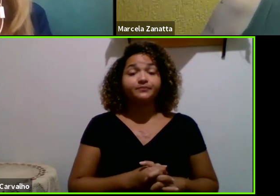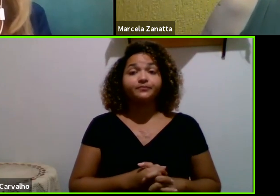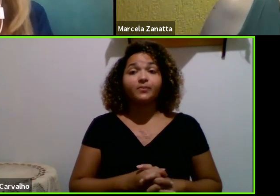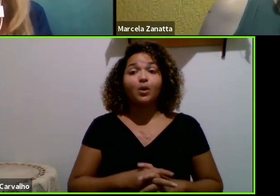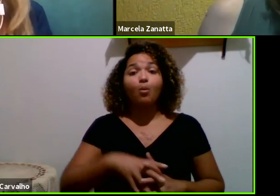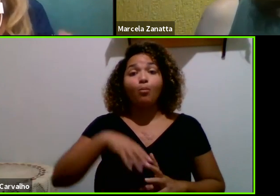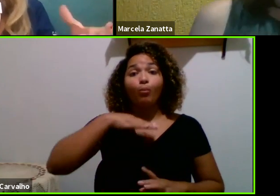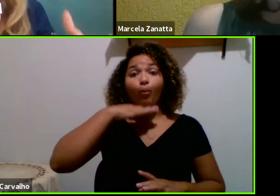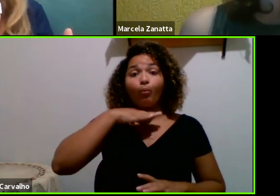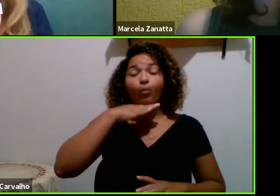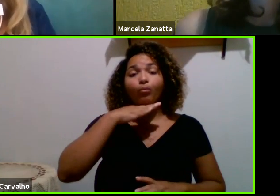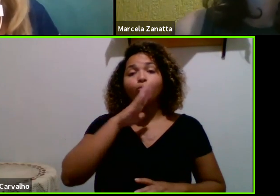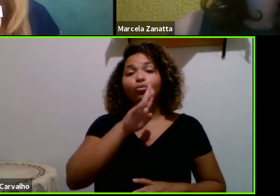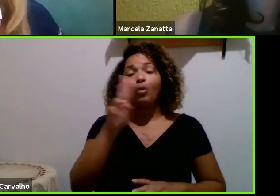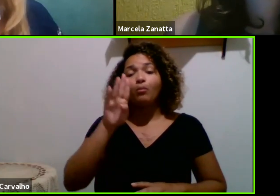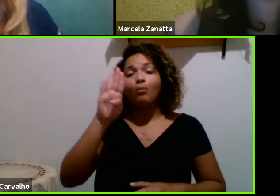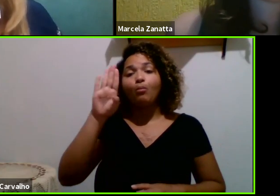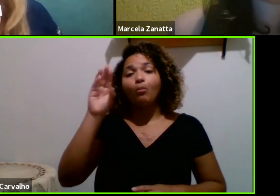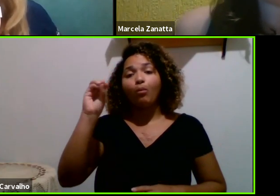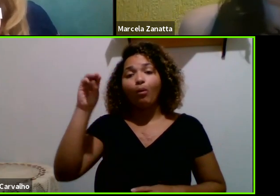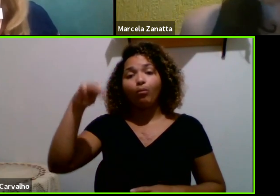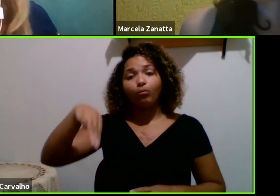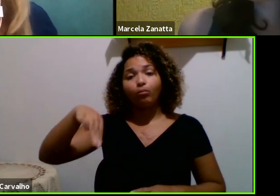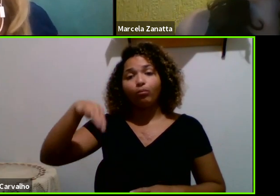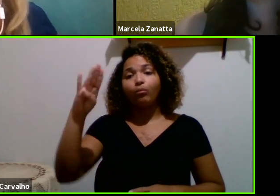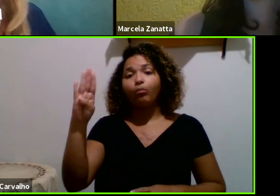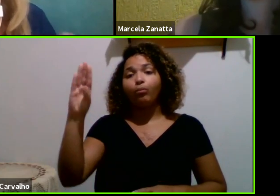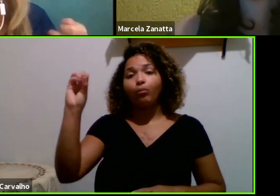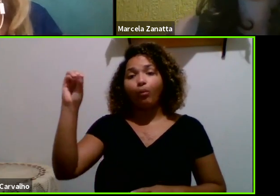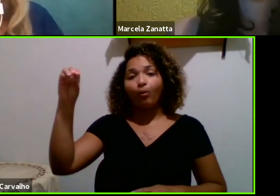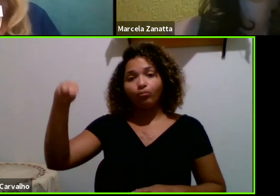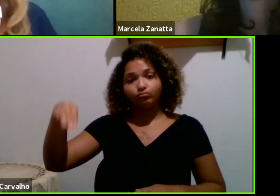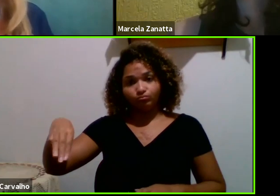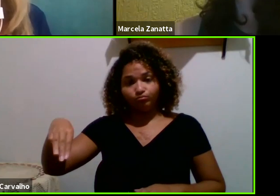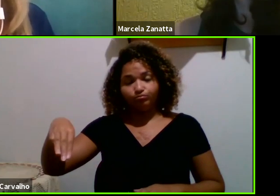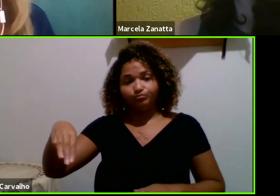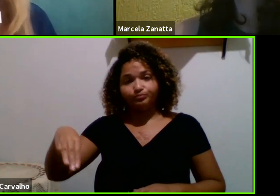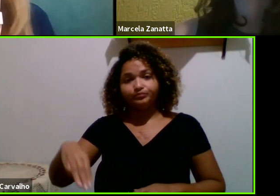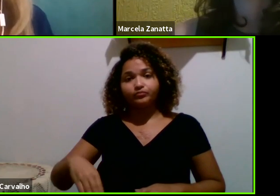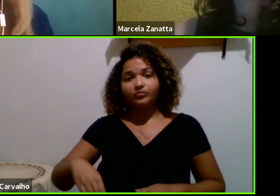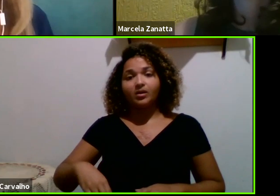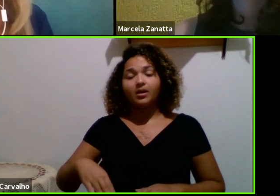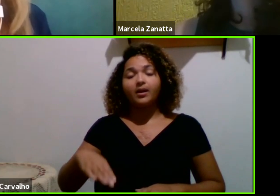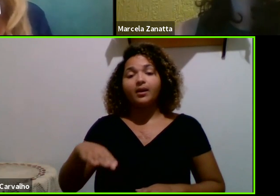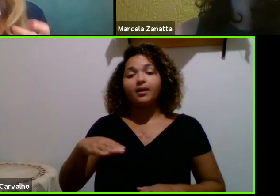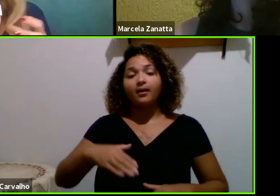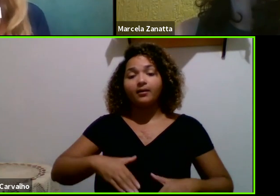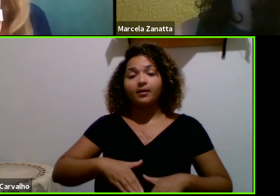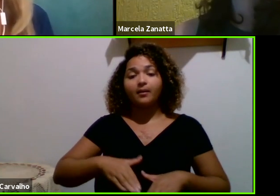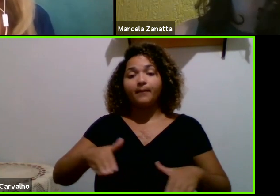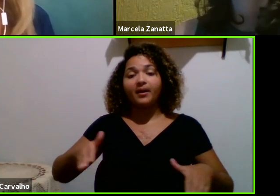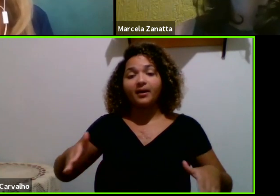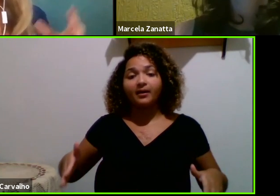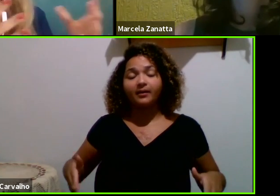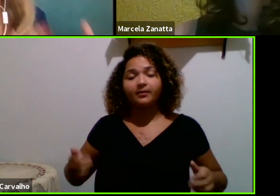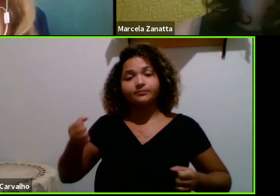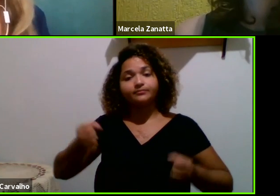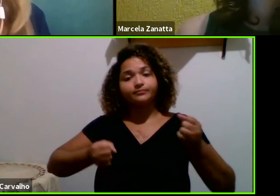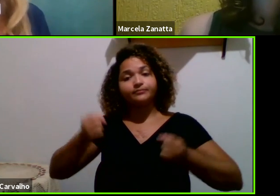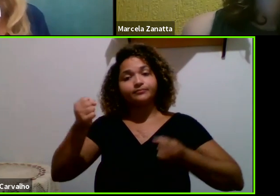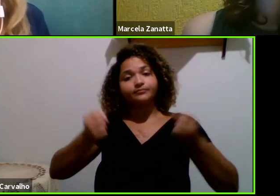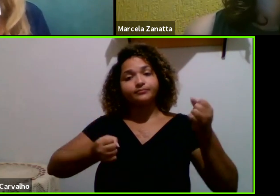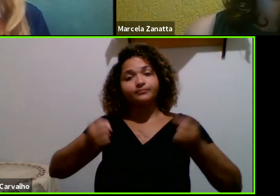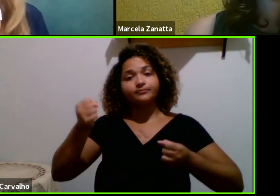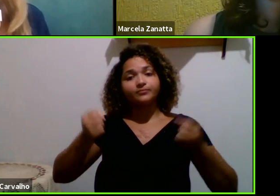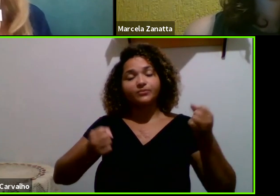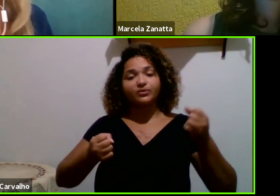técnica do bombom, e essa técnica que a gente coloca embaixo da barriga e chacoalha bastante para auxiliar na rotação